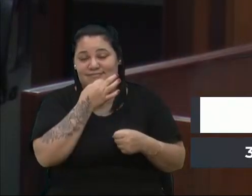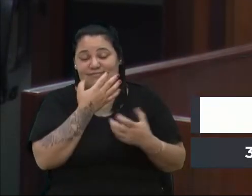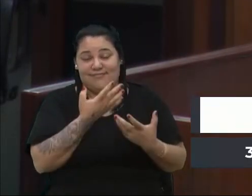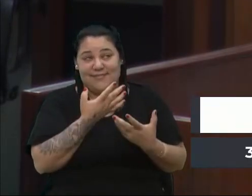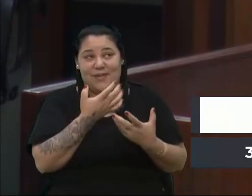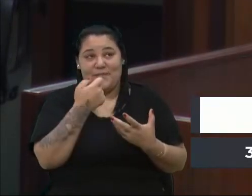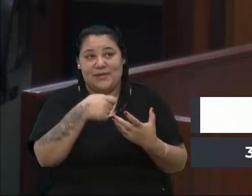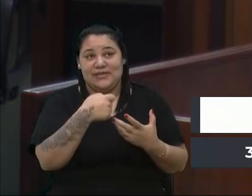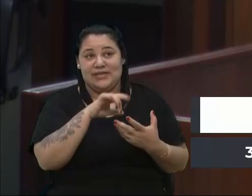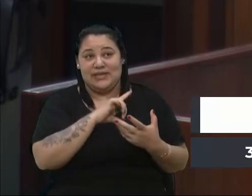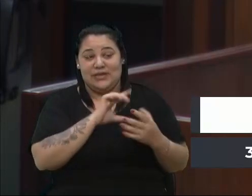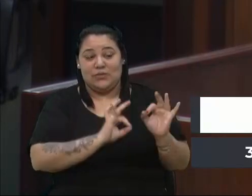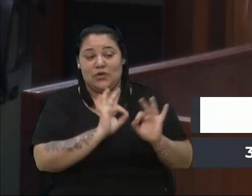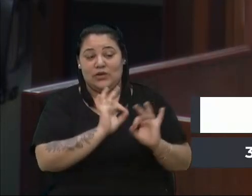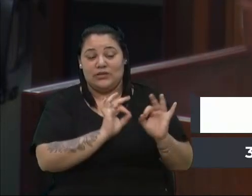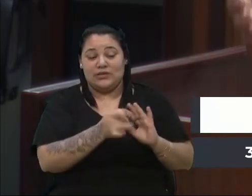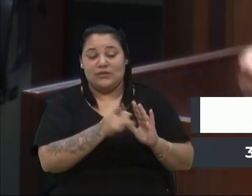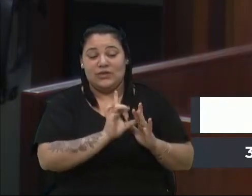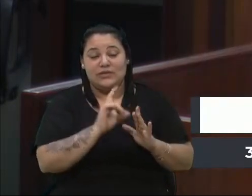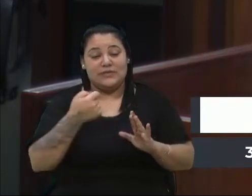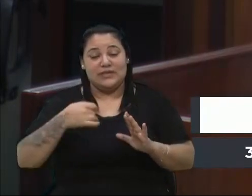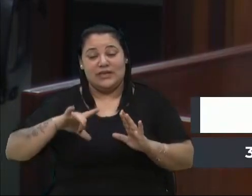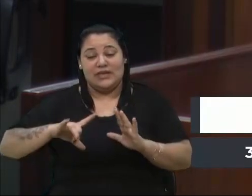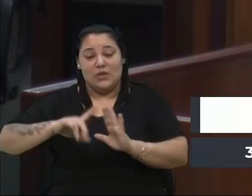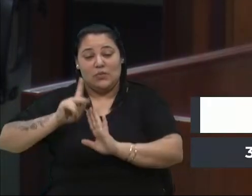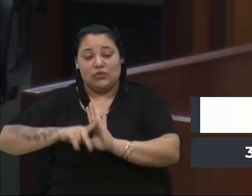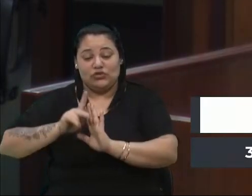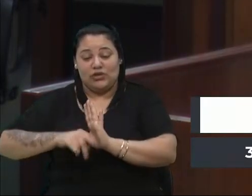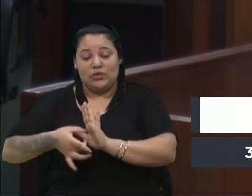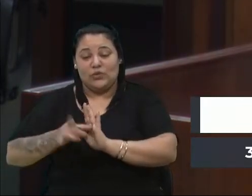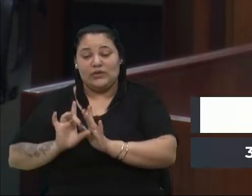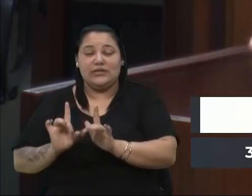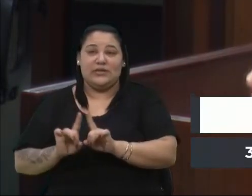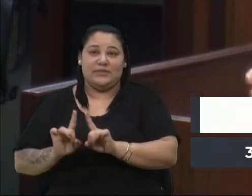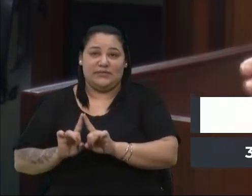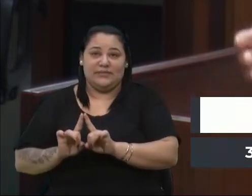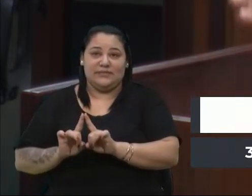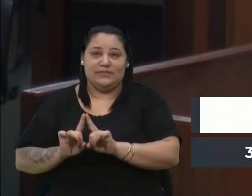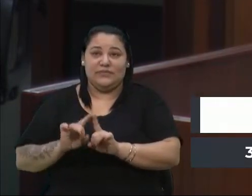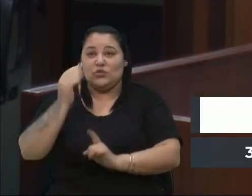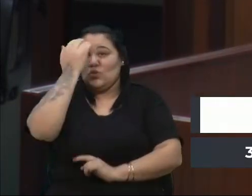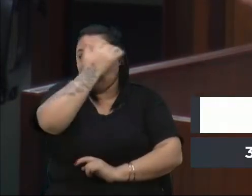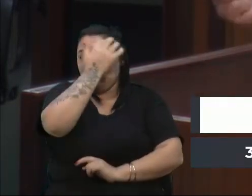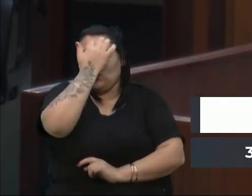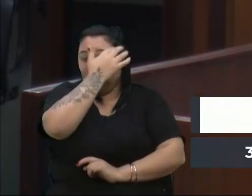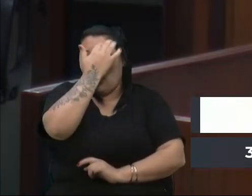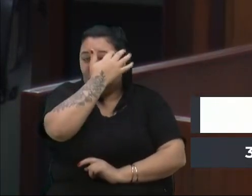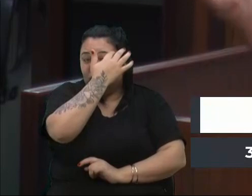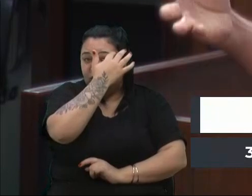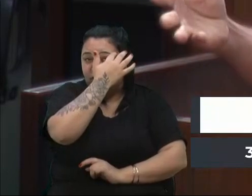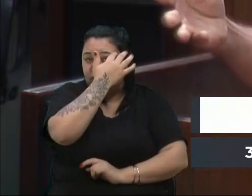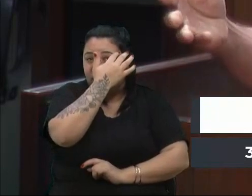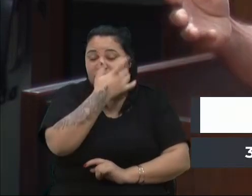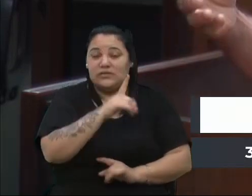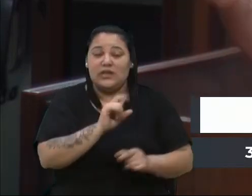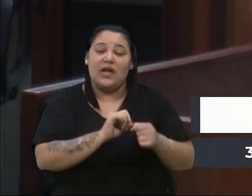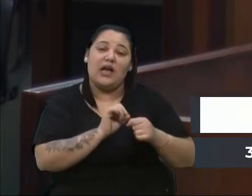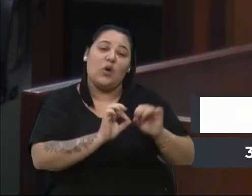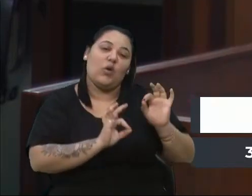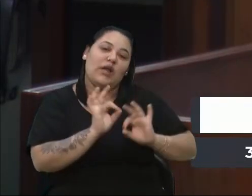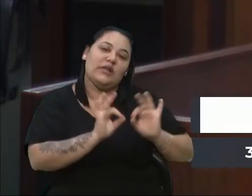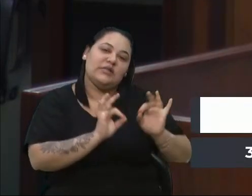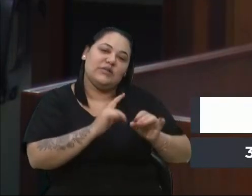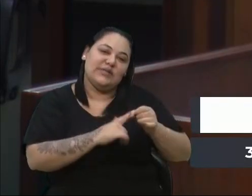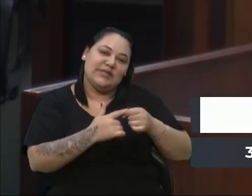um preparamento, tem que fazer projeto. E o prefeito Adiló está projetando a cidade, tem